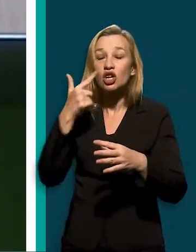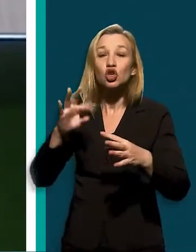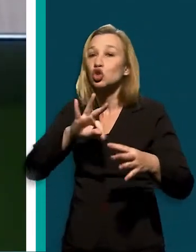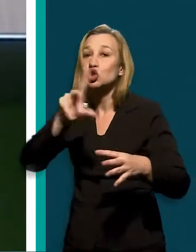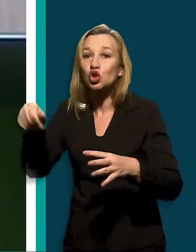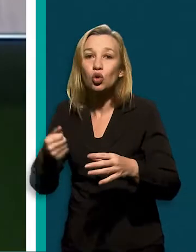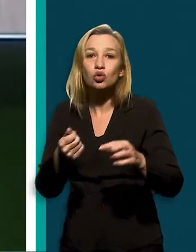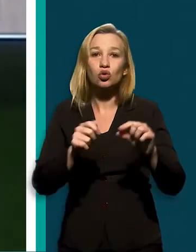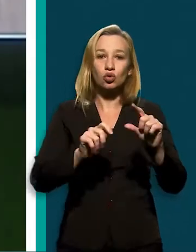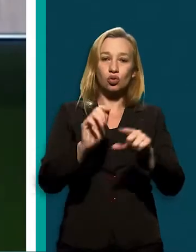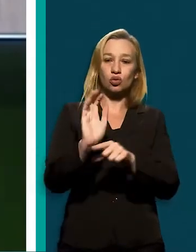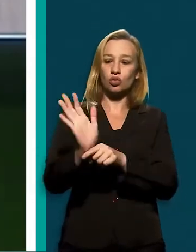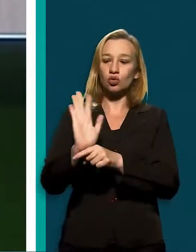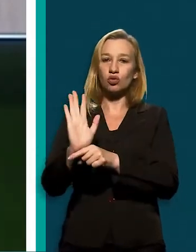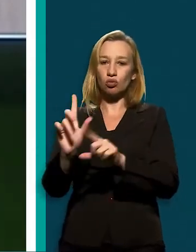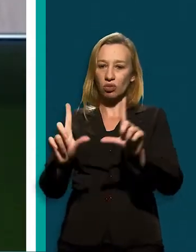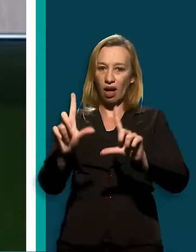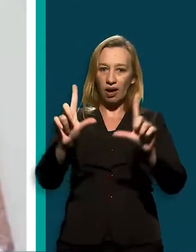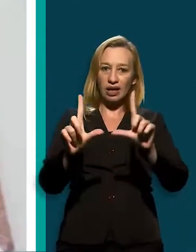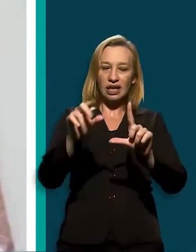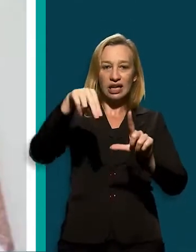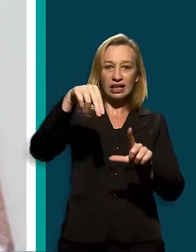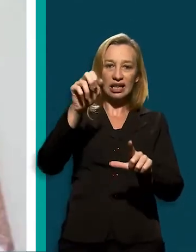todas as séries da Netflix.